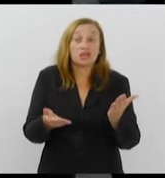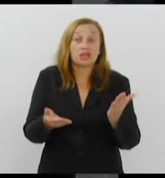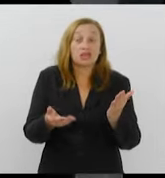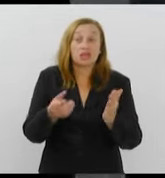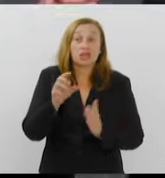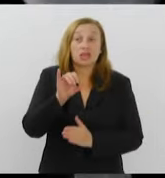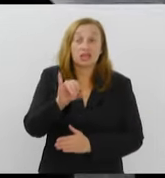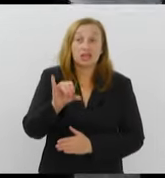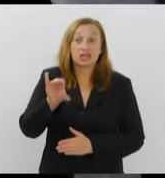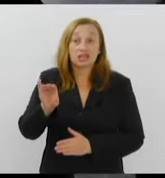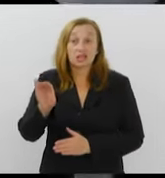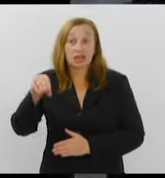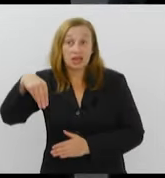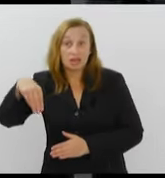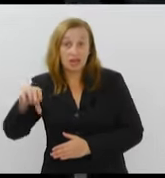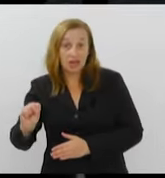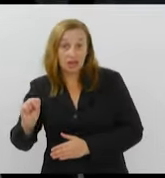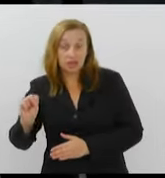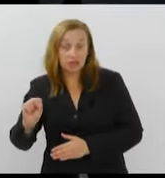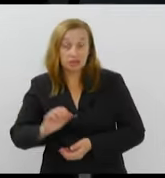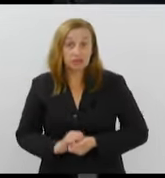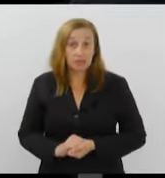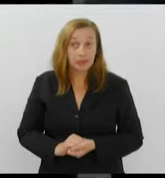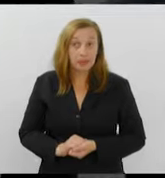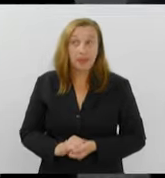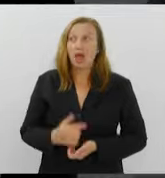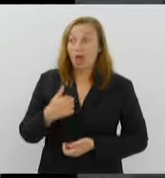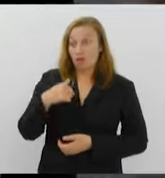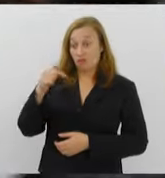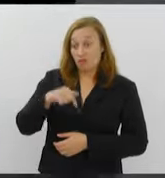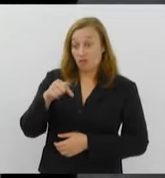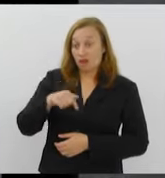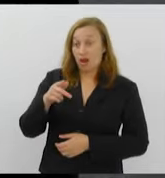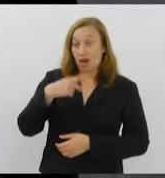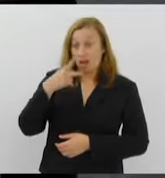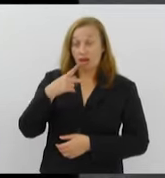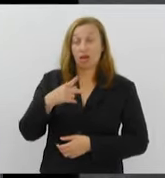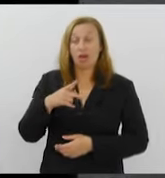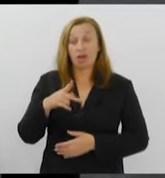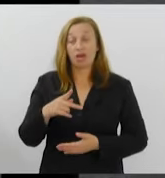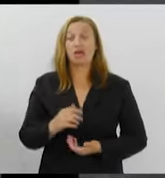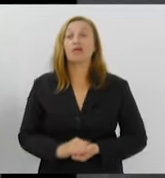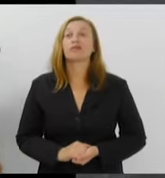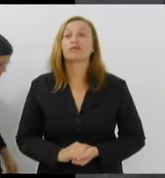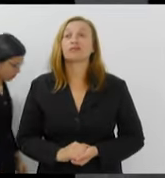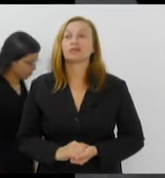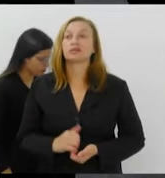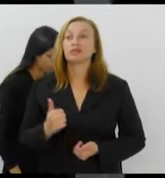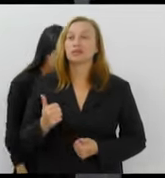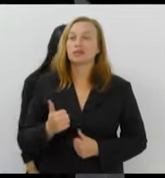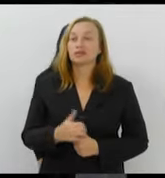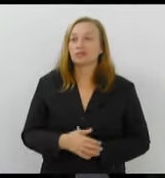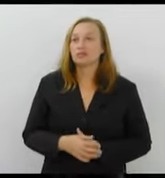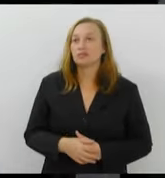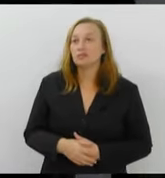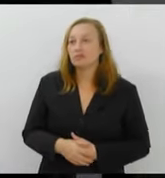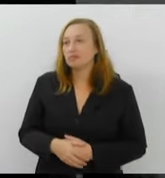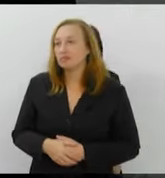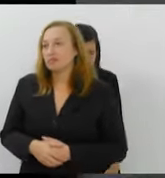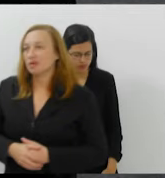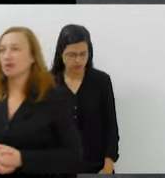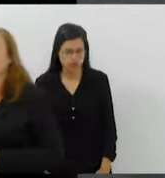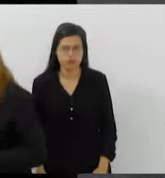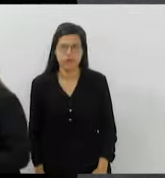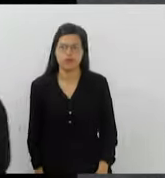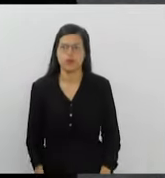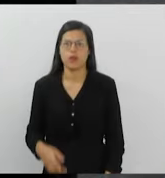ICMS, eu disse aqui e afirmei que, mesmo grosso modo,